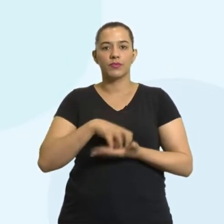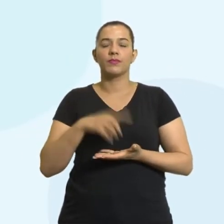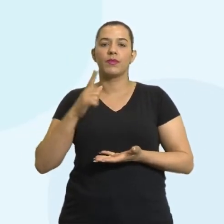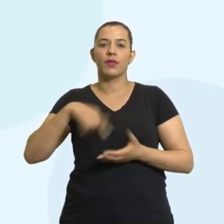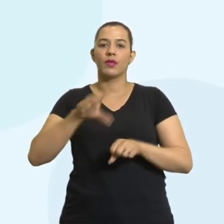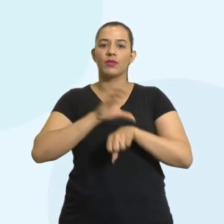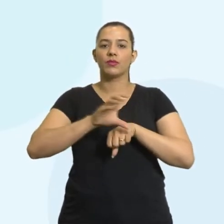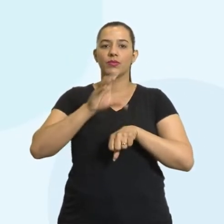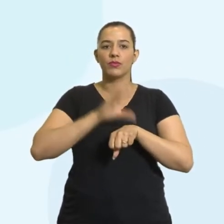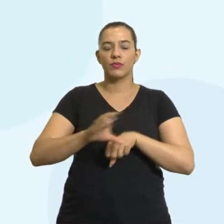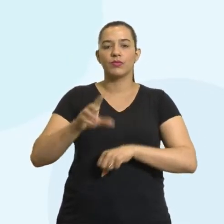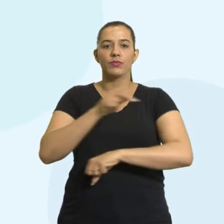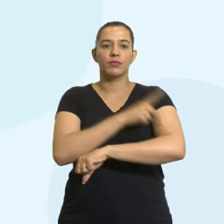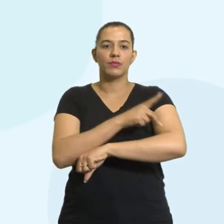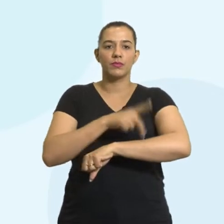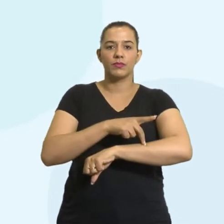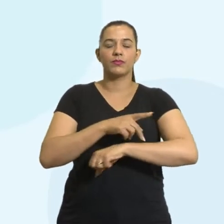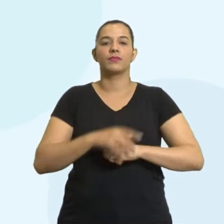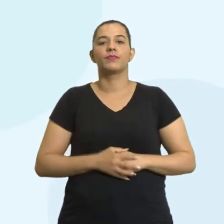de pedagogia,